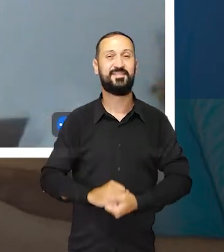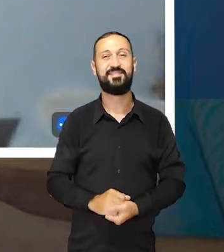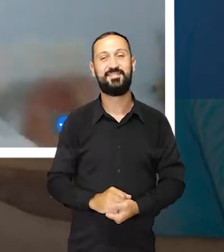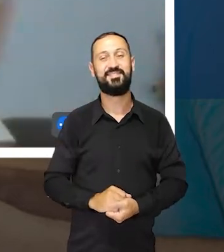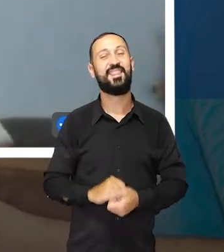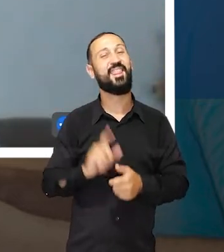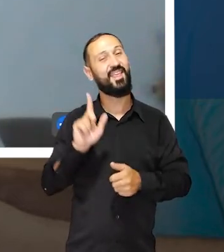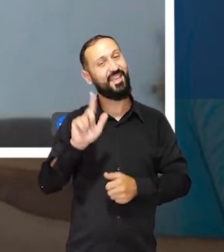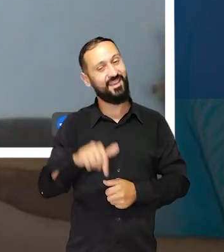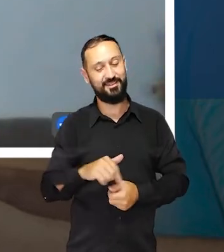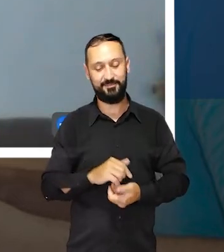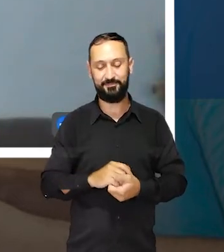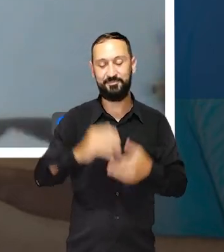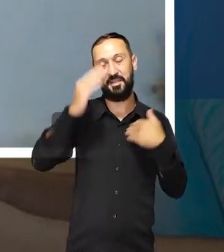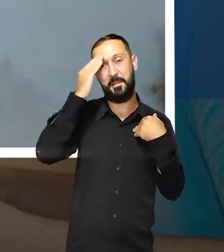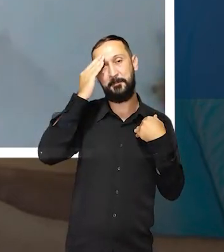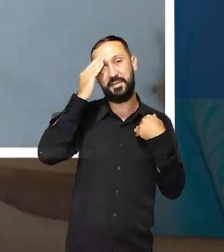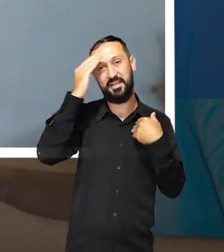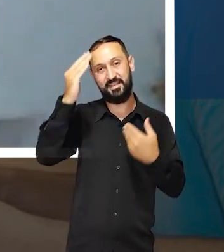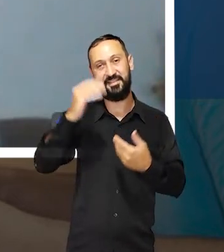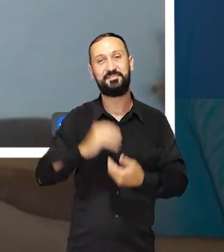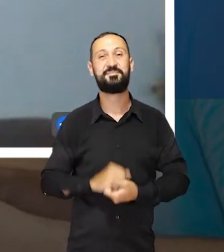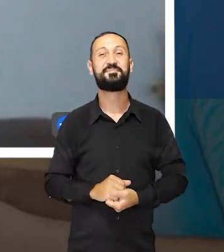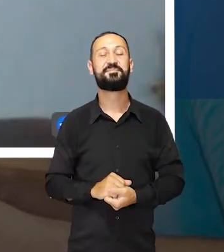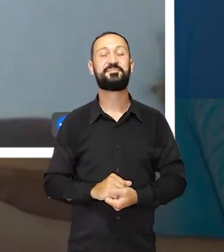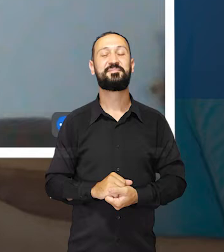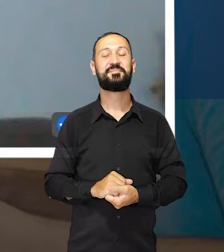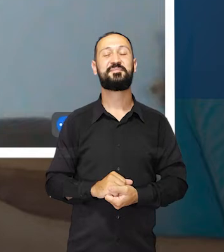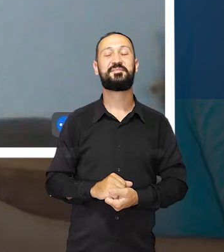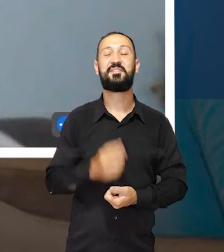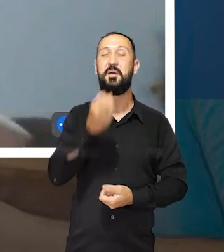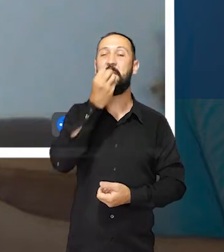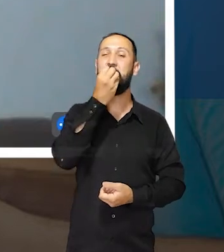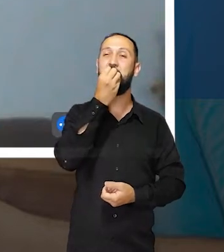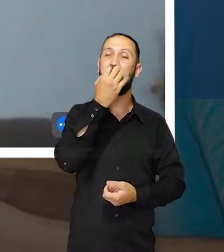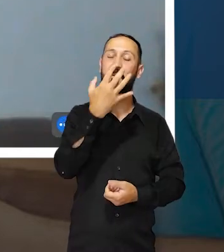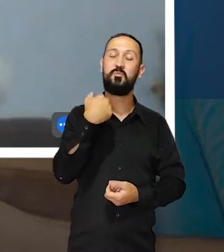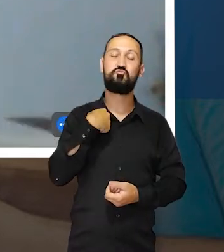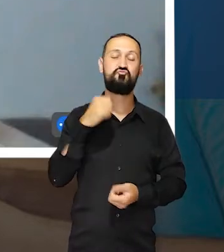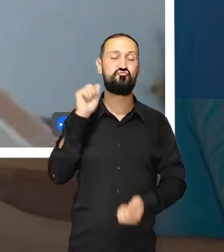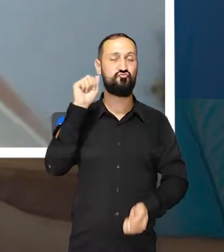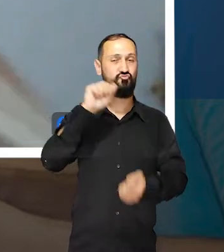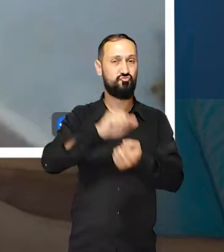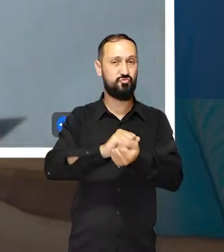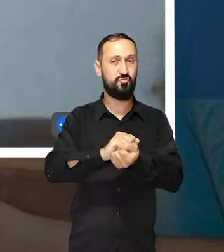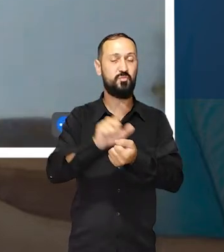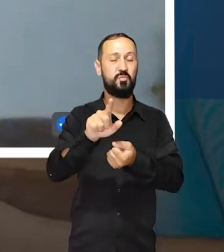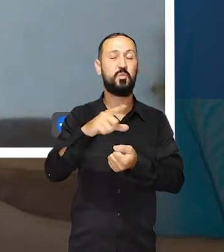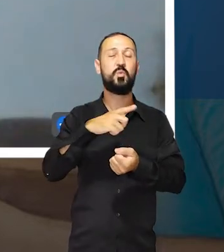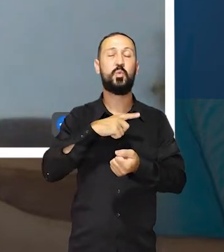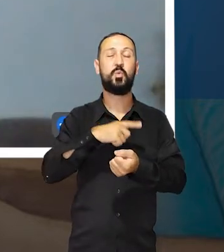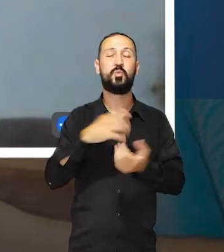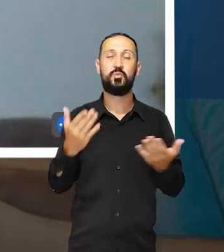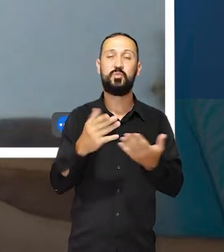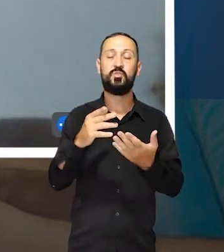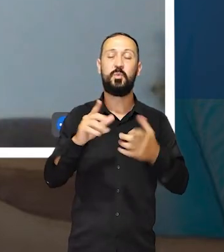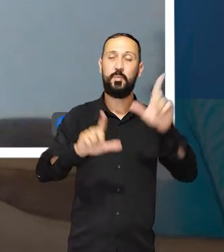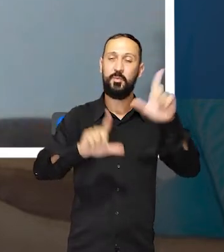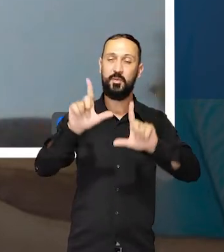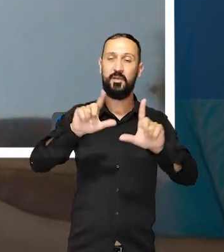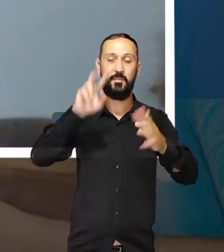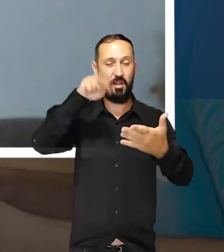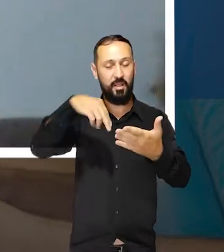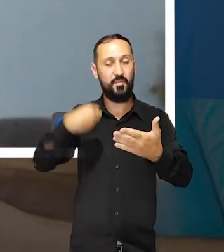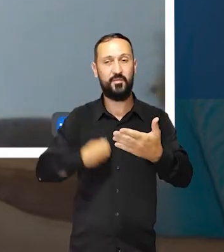peque. É isso, querido. Obrigada. Muito bom estar com você no seu